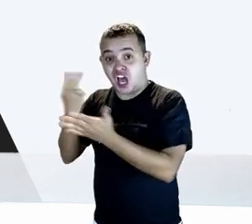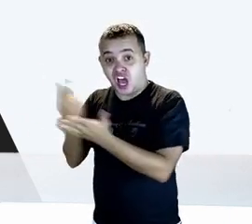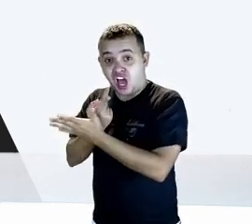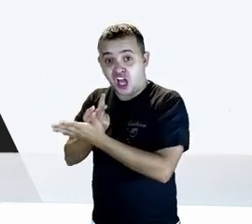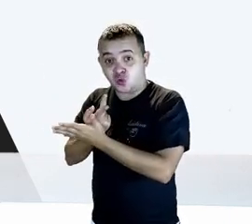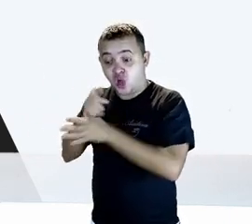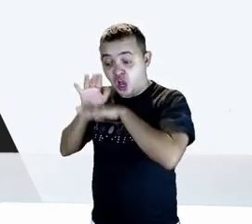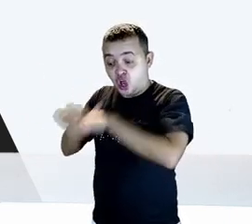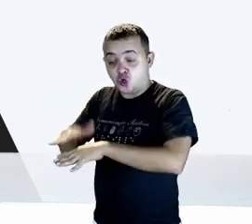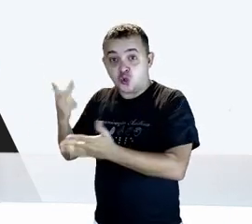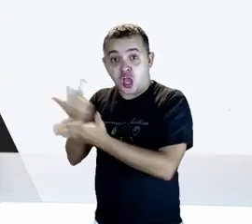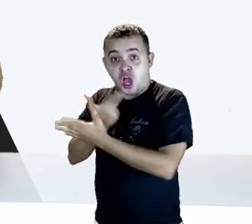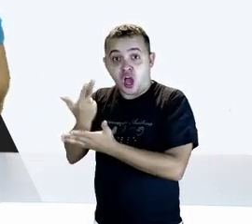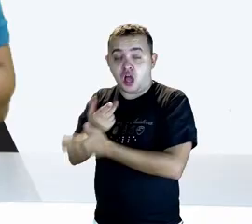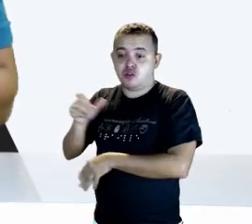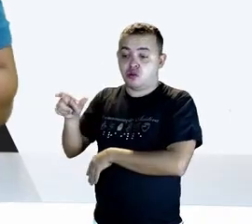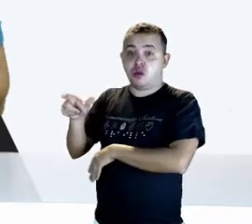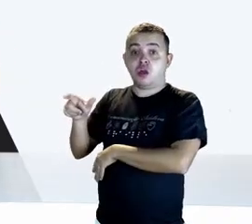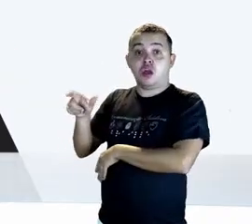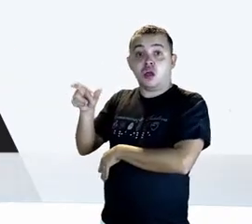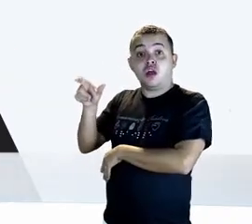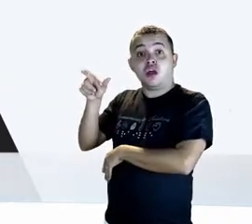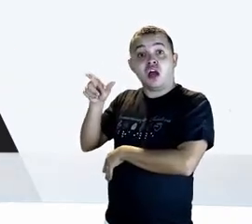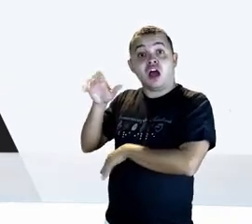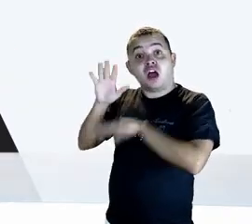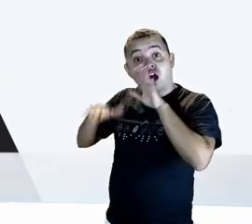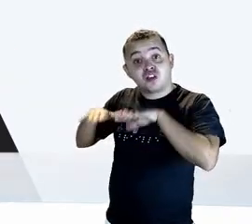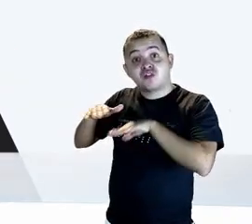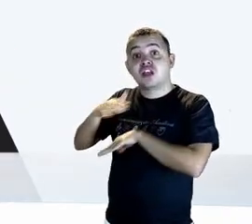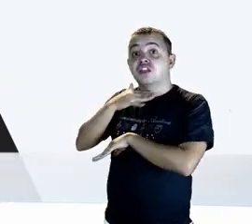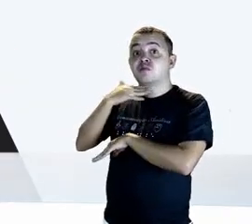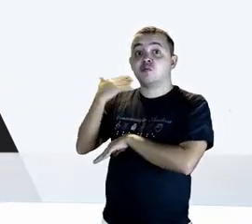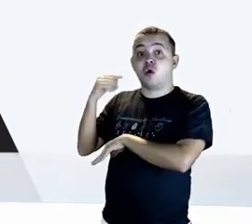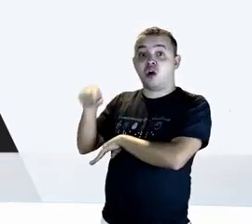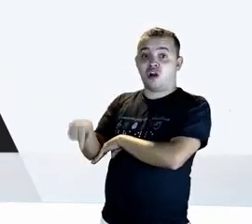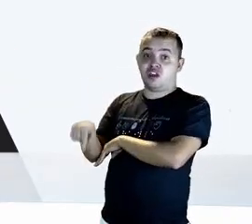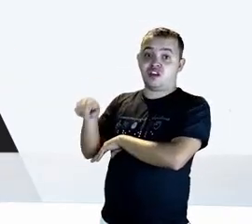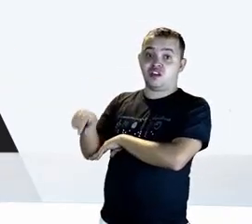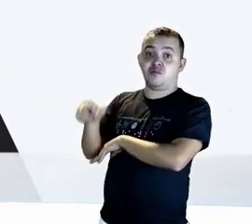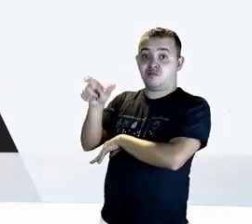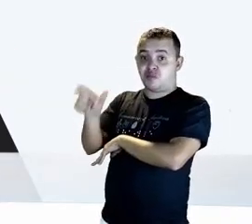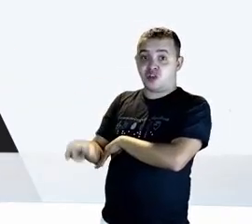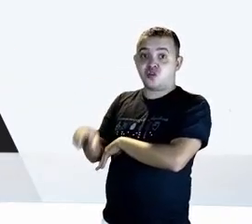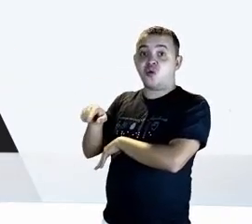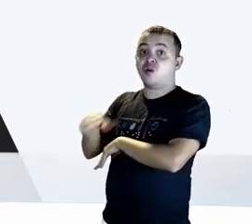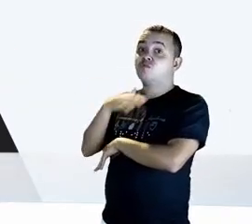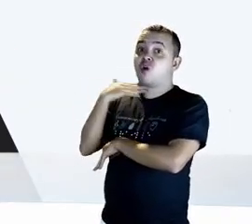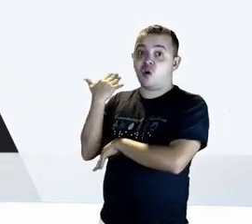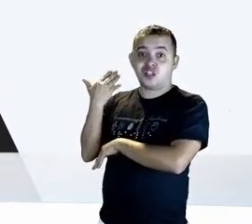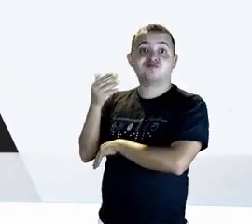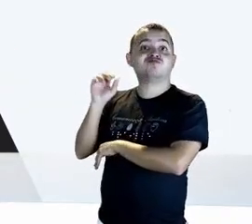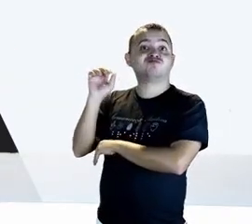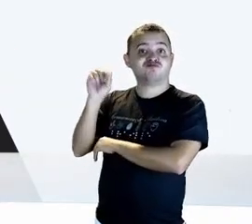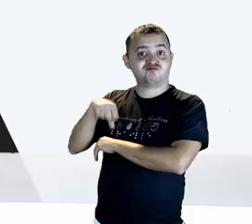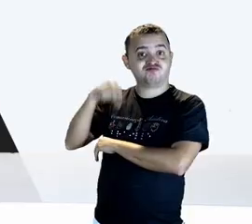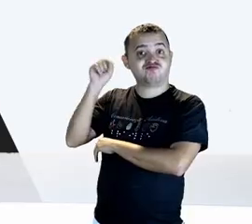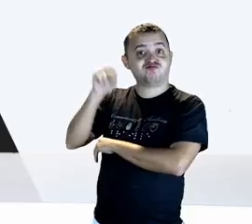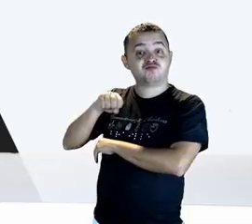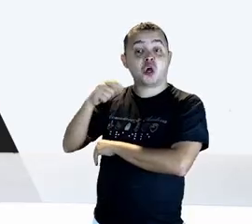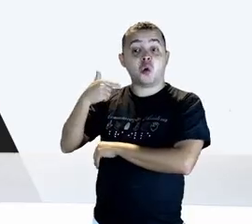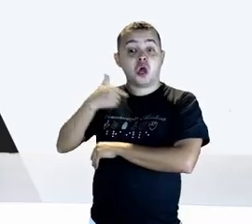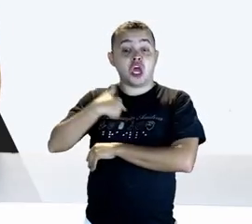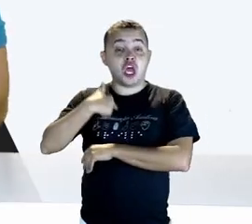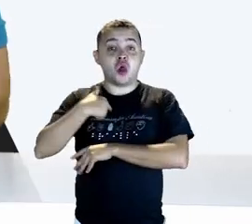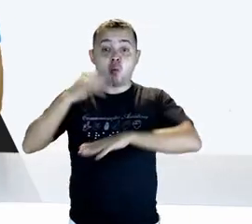levar vítimas de acidentes a sequelas irreversíveis. Para ser um